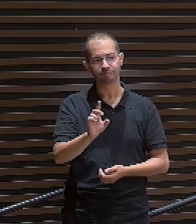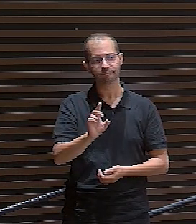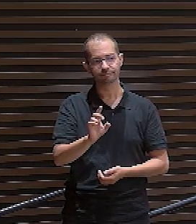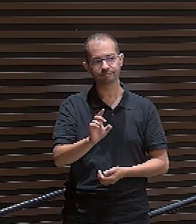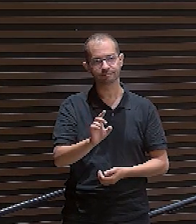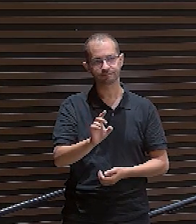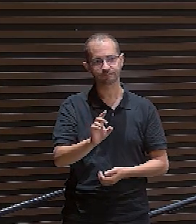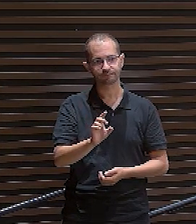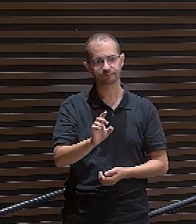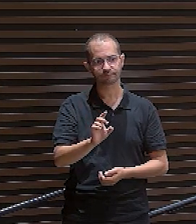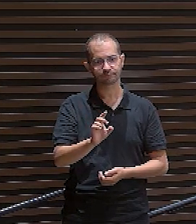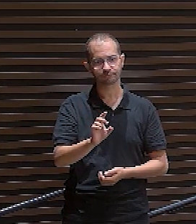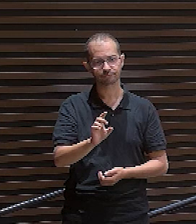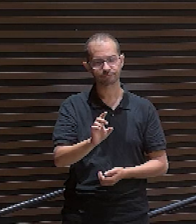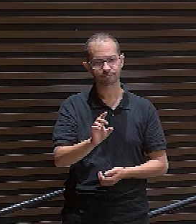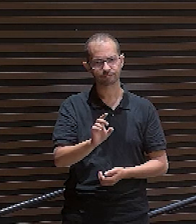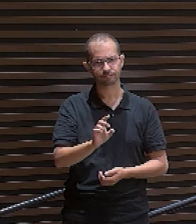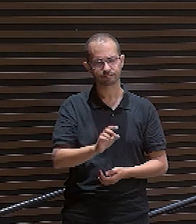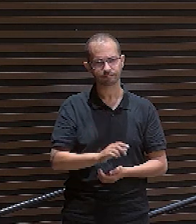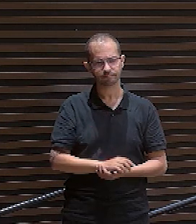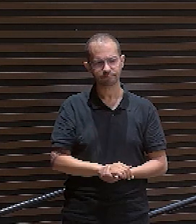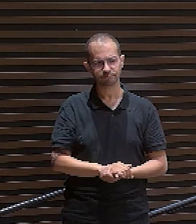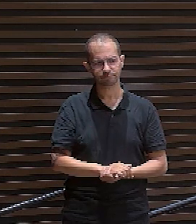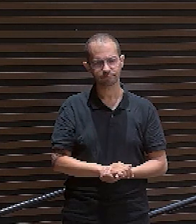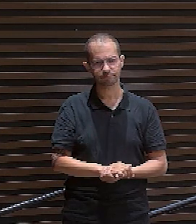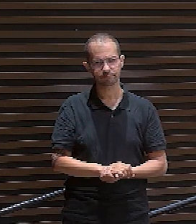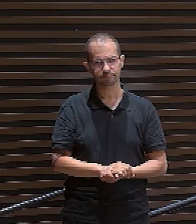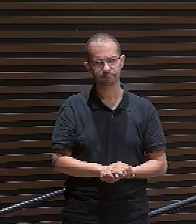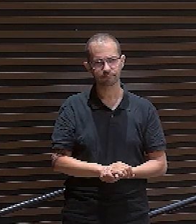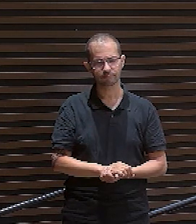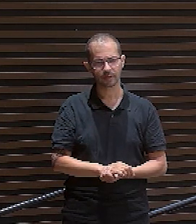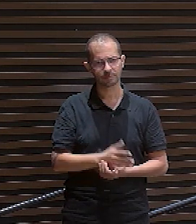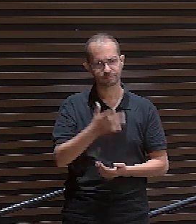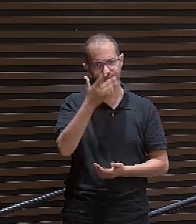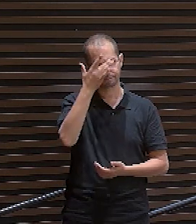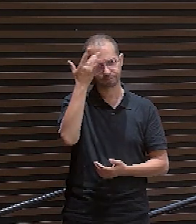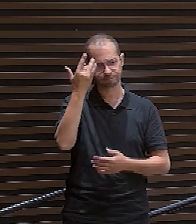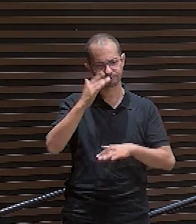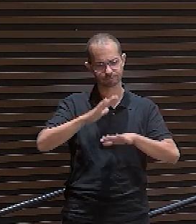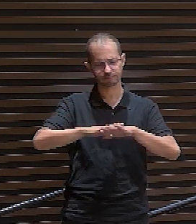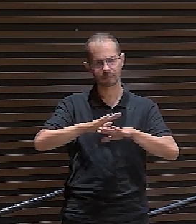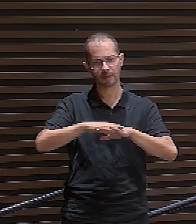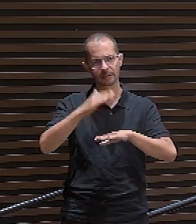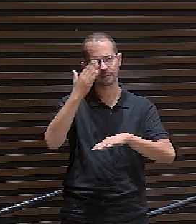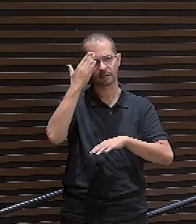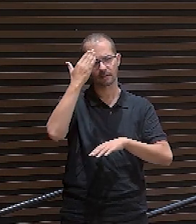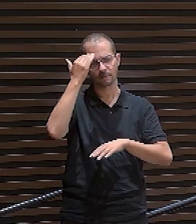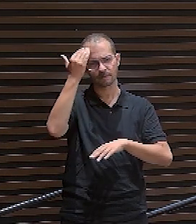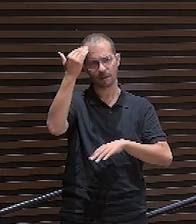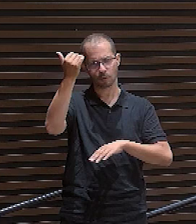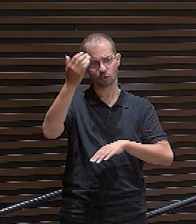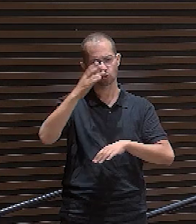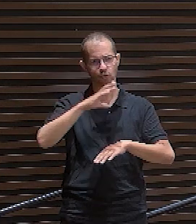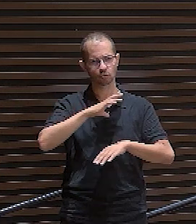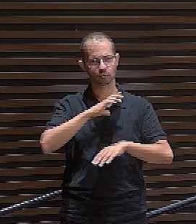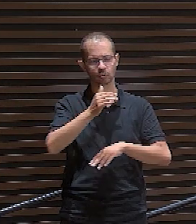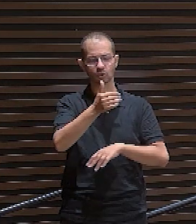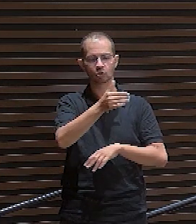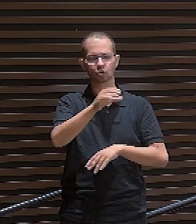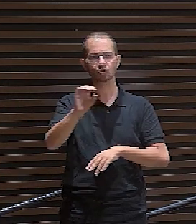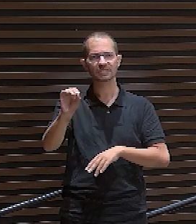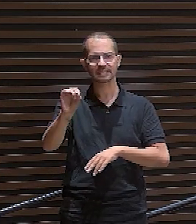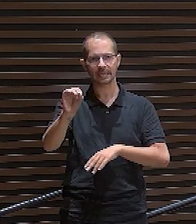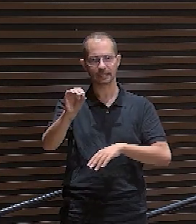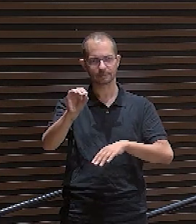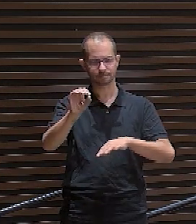o competidor mais famoso dos 100 metros rasos, que era a especialidade